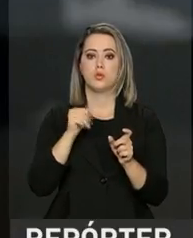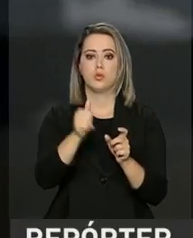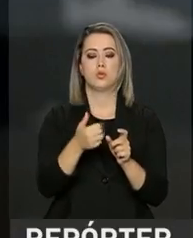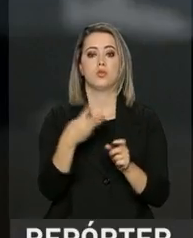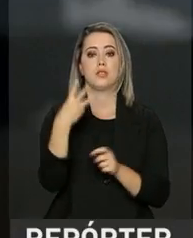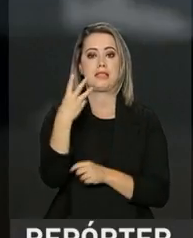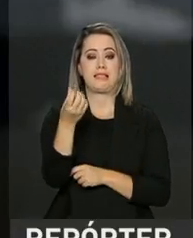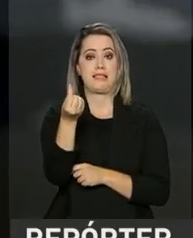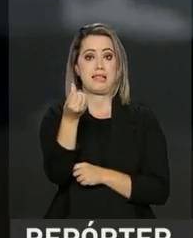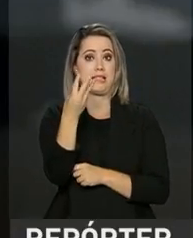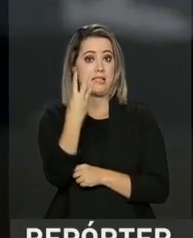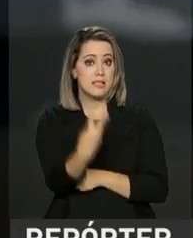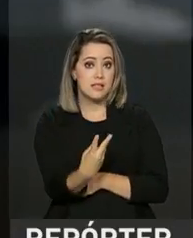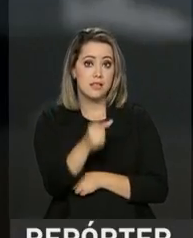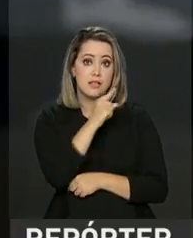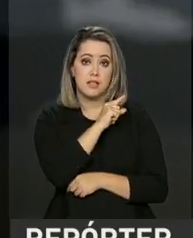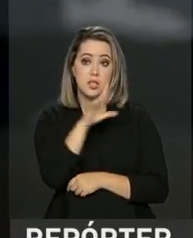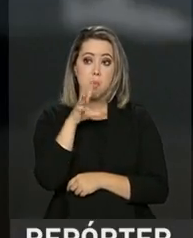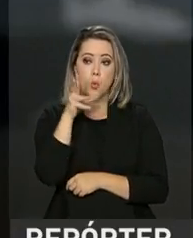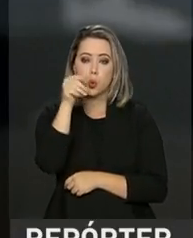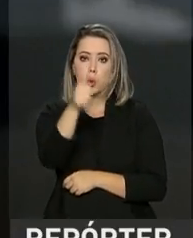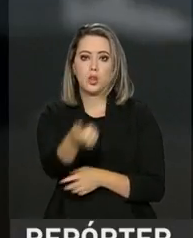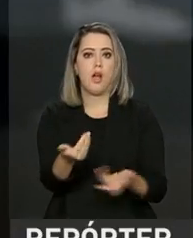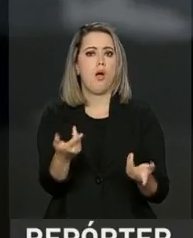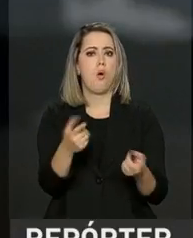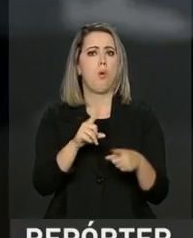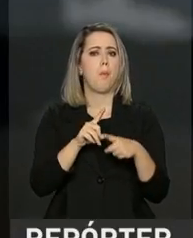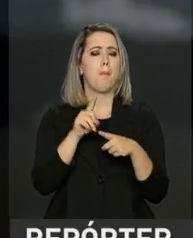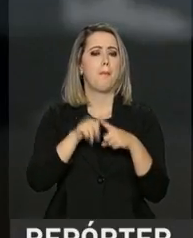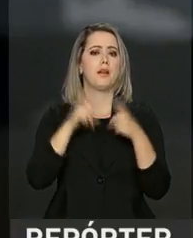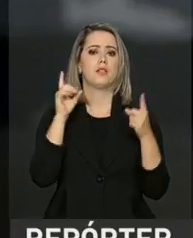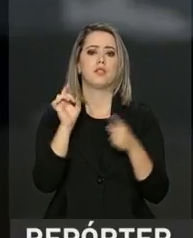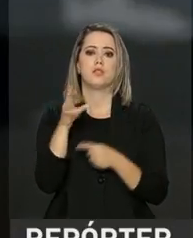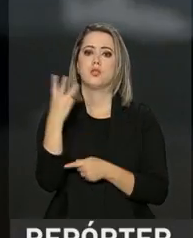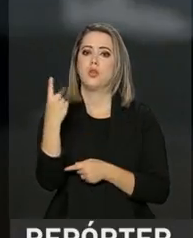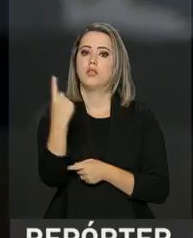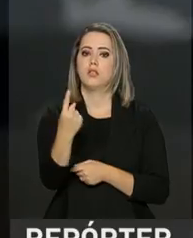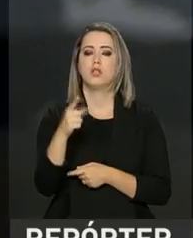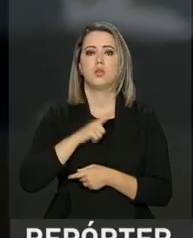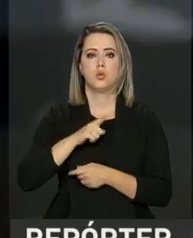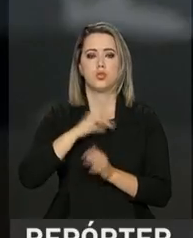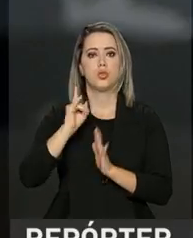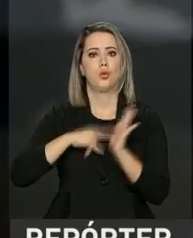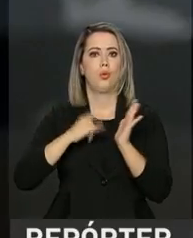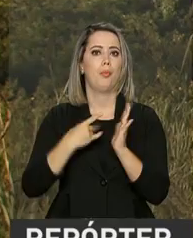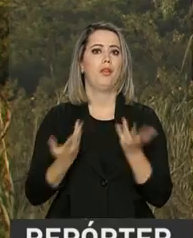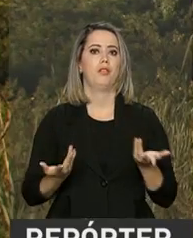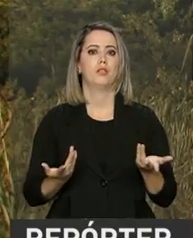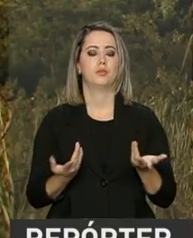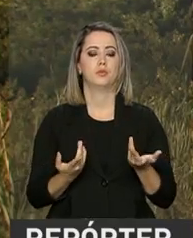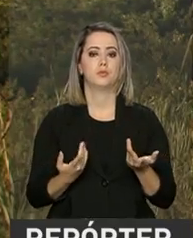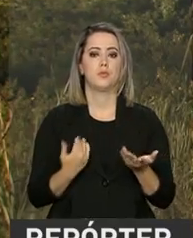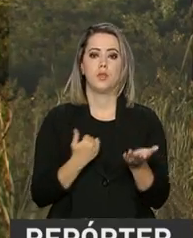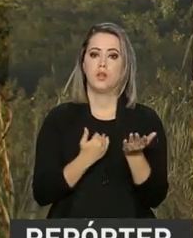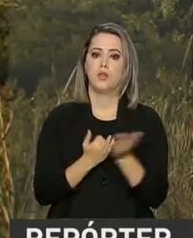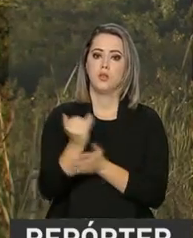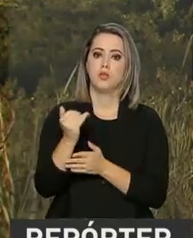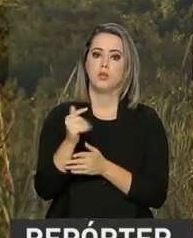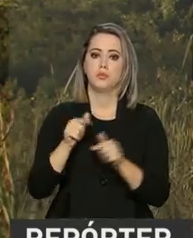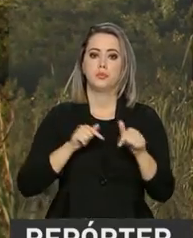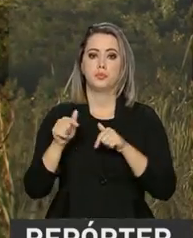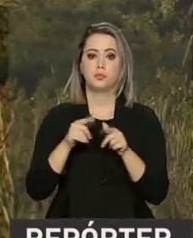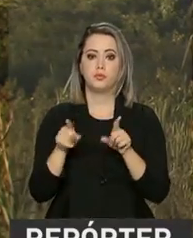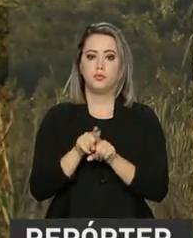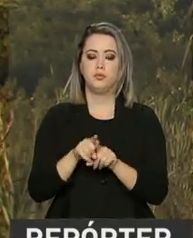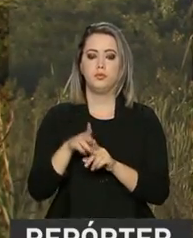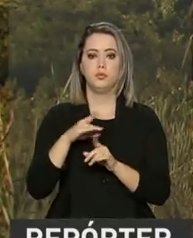de 363.3 pesquisados tinham algum documento no prontuário desde que começou a funcionar o